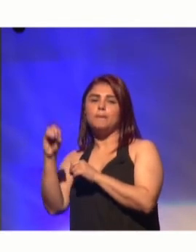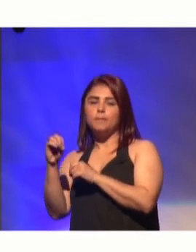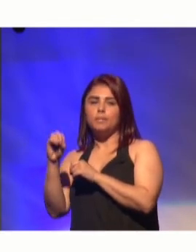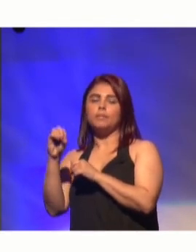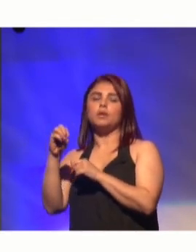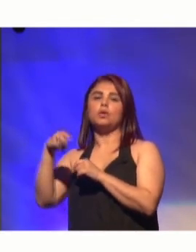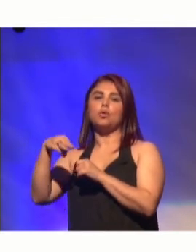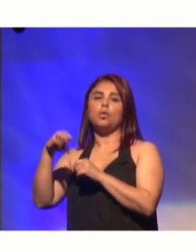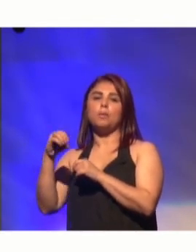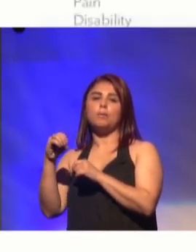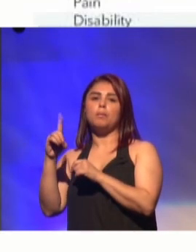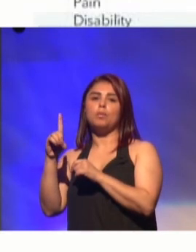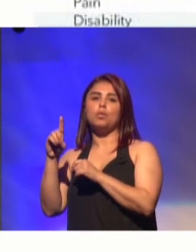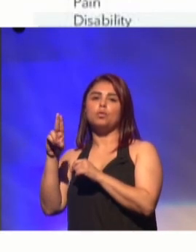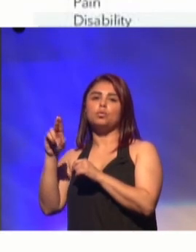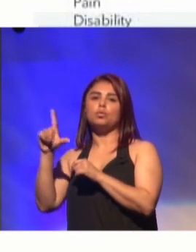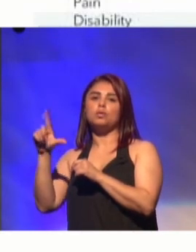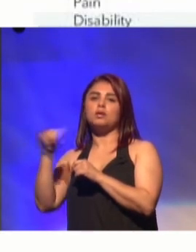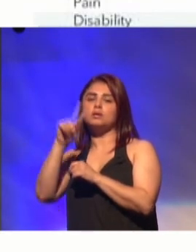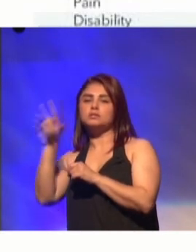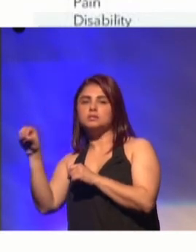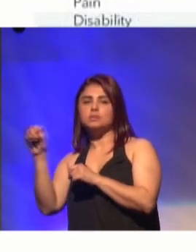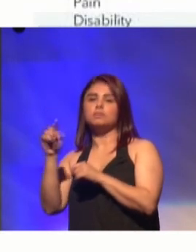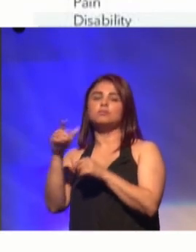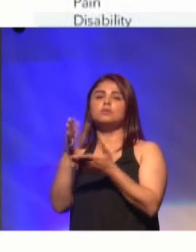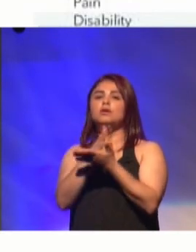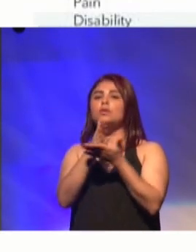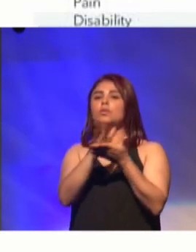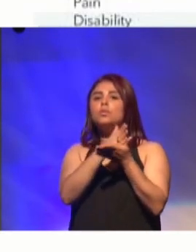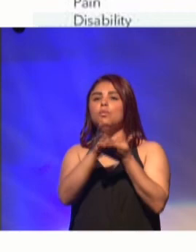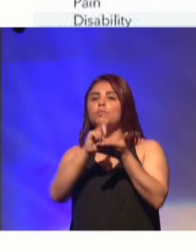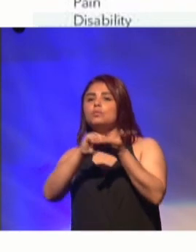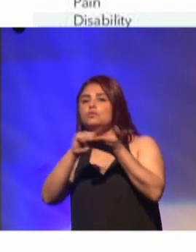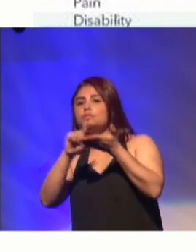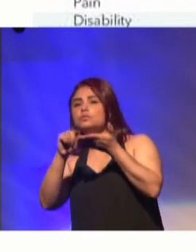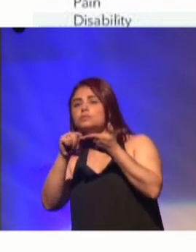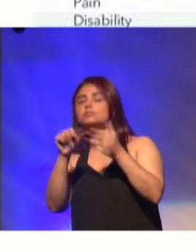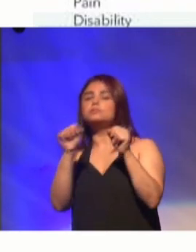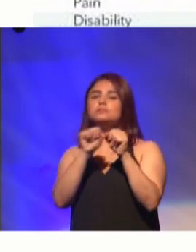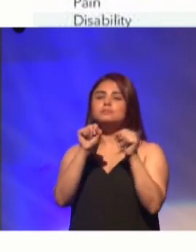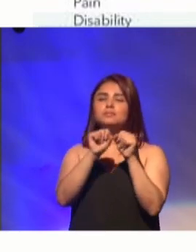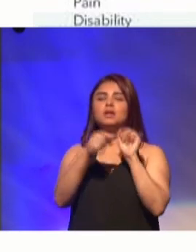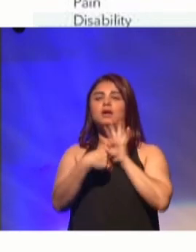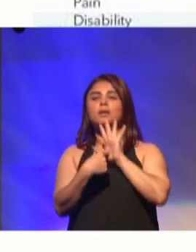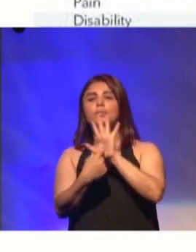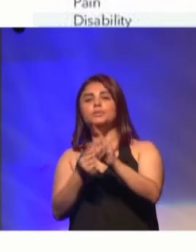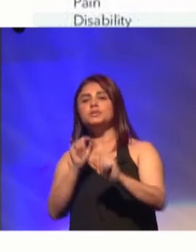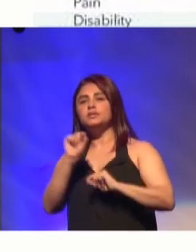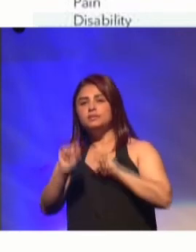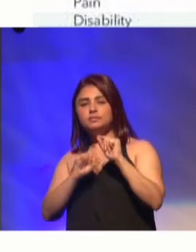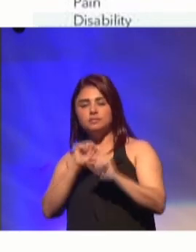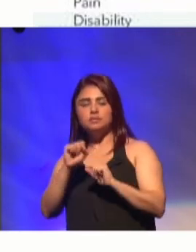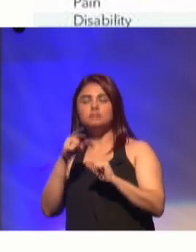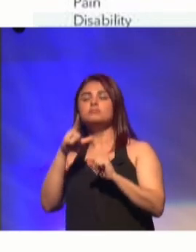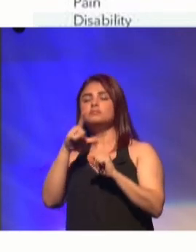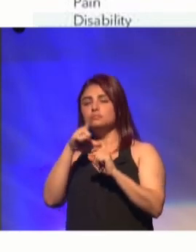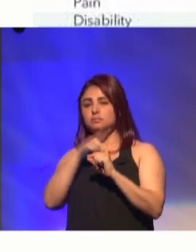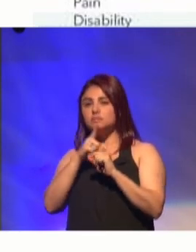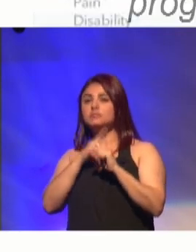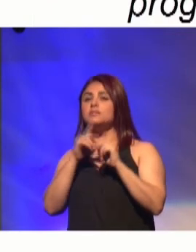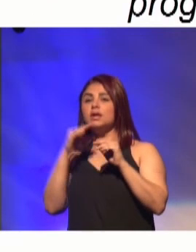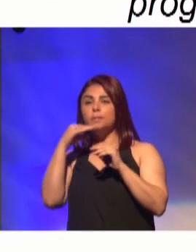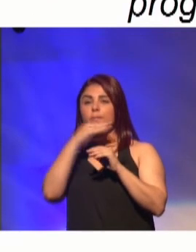então alguns dos trabalhos realizados e mostrando que tem um grau de